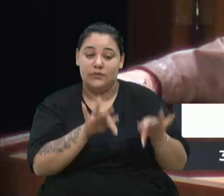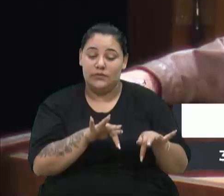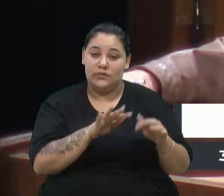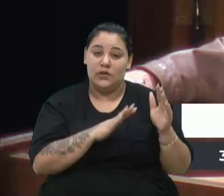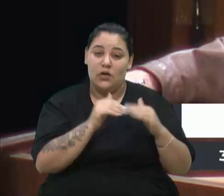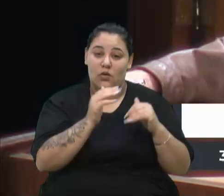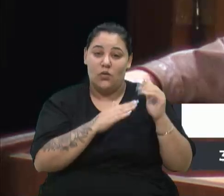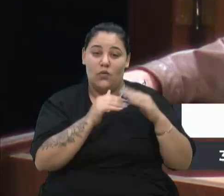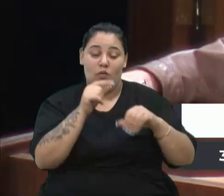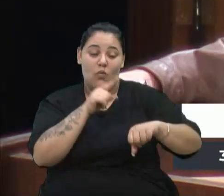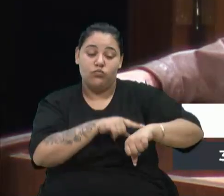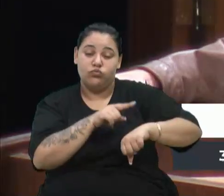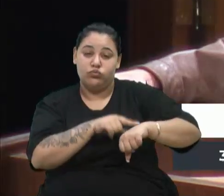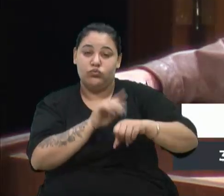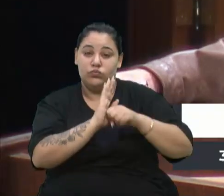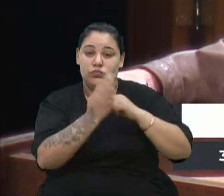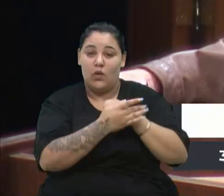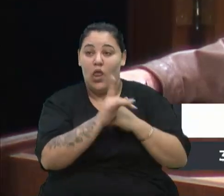de